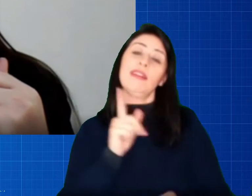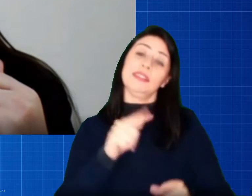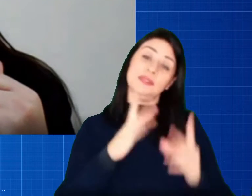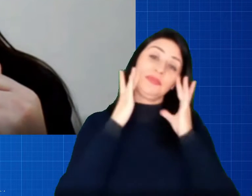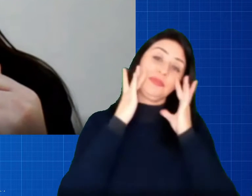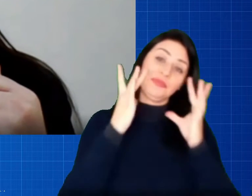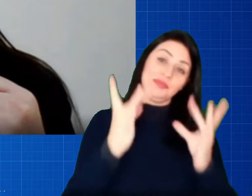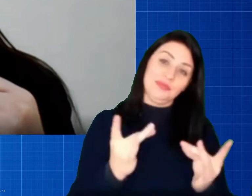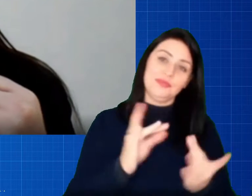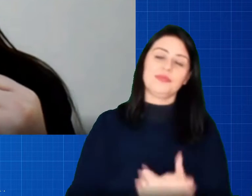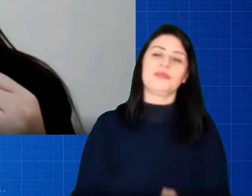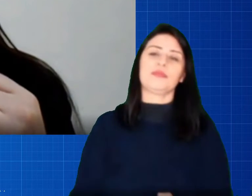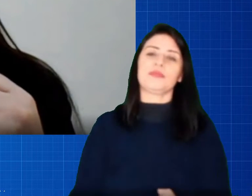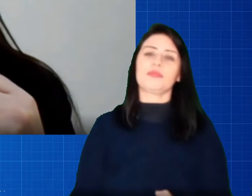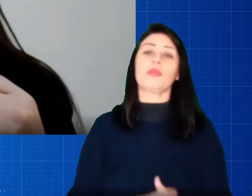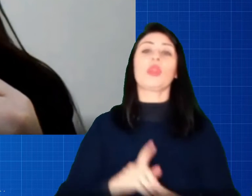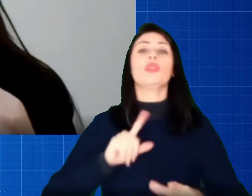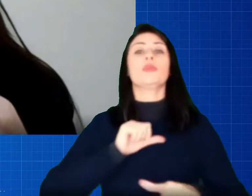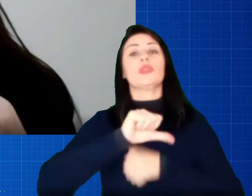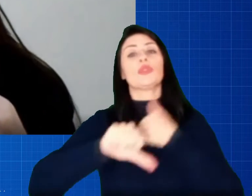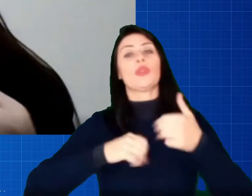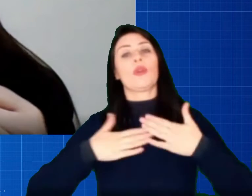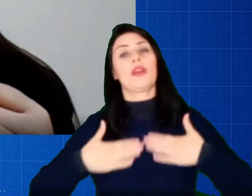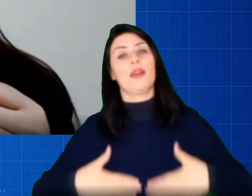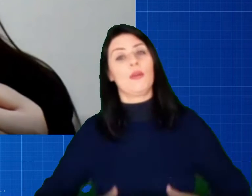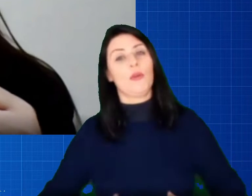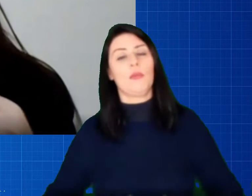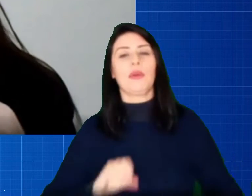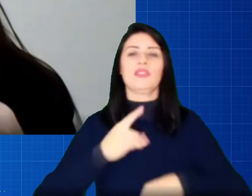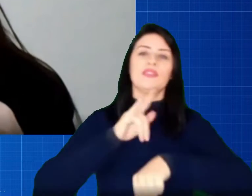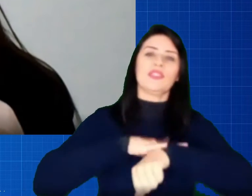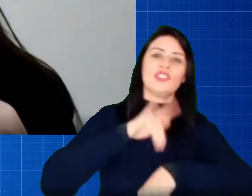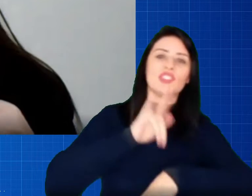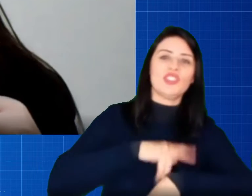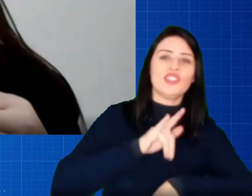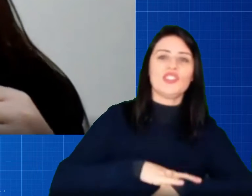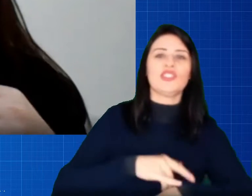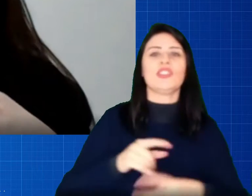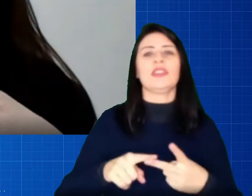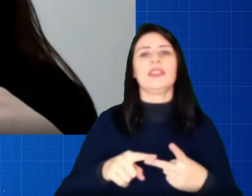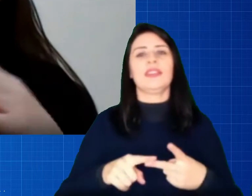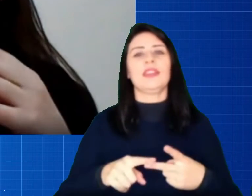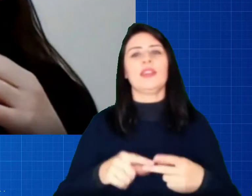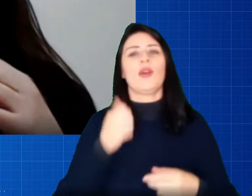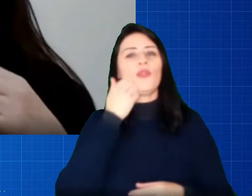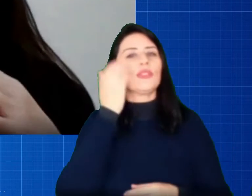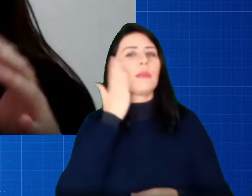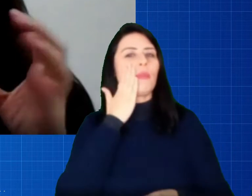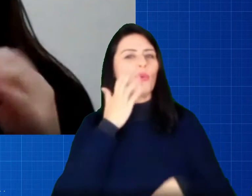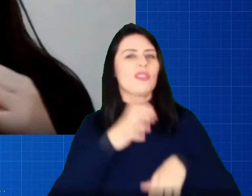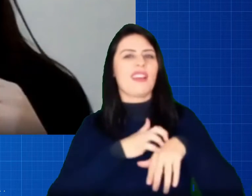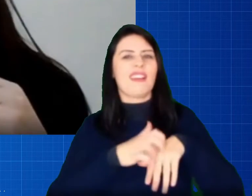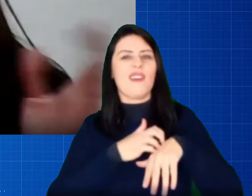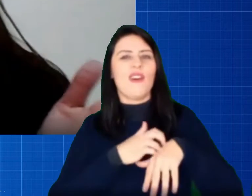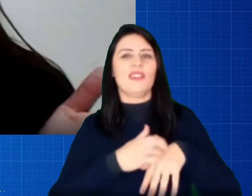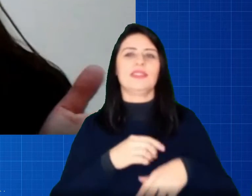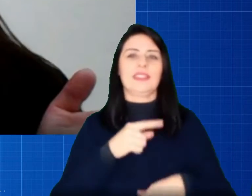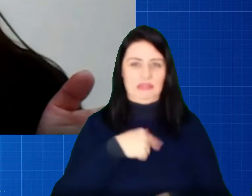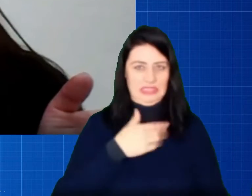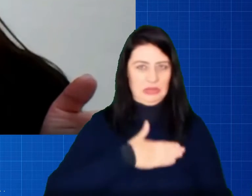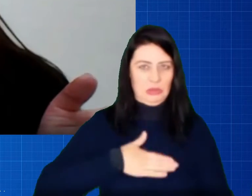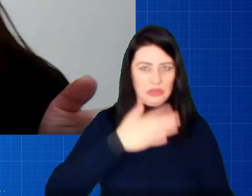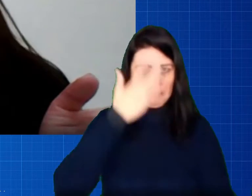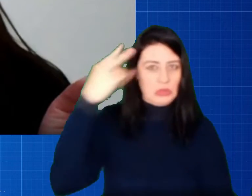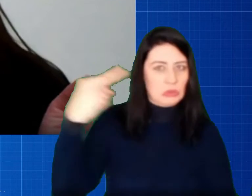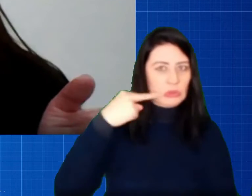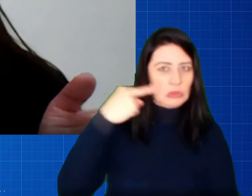interessante. Olha, quando você troca de roupa, quando você faz xixi, quando você está coçando lá a tua bunda, tá com coceirinha. Você gosta que as pessoas